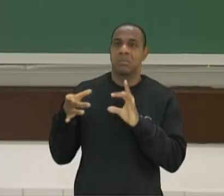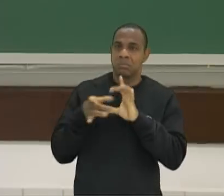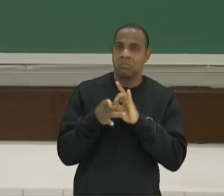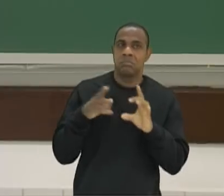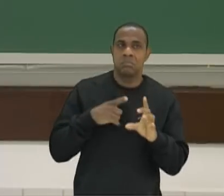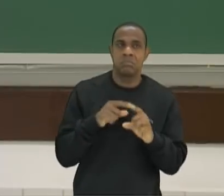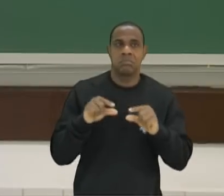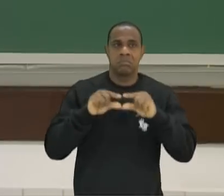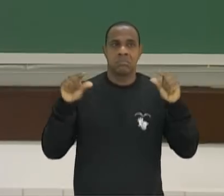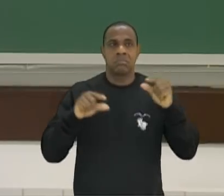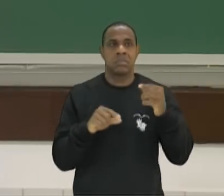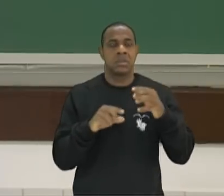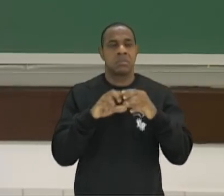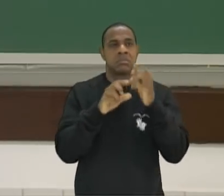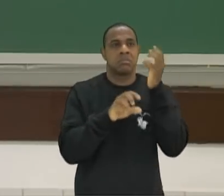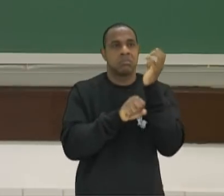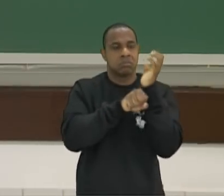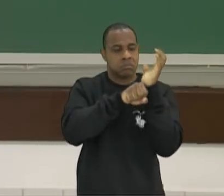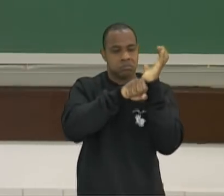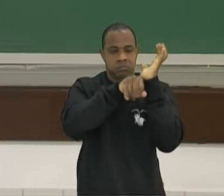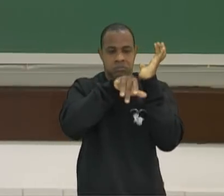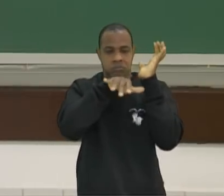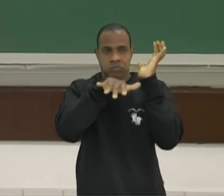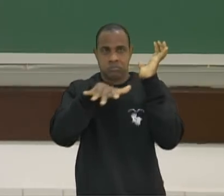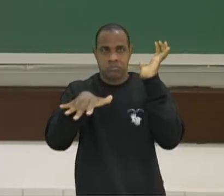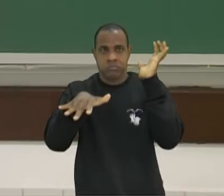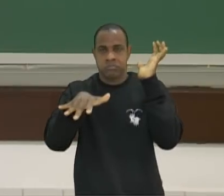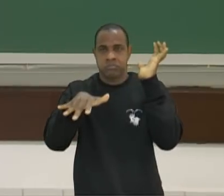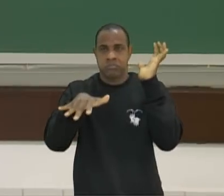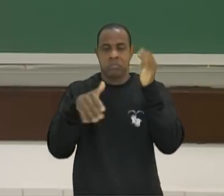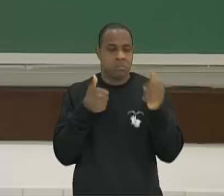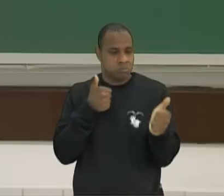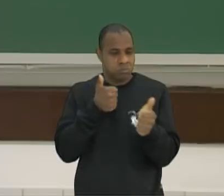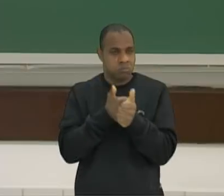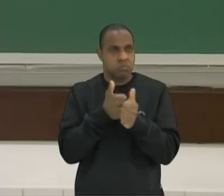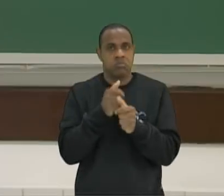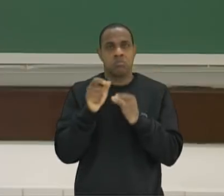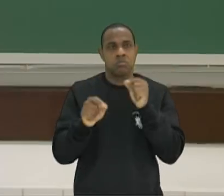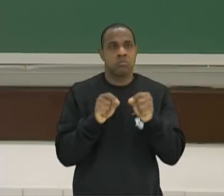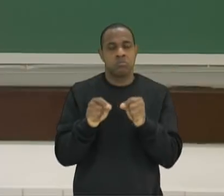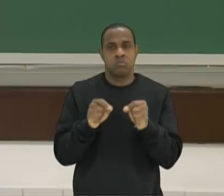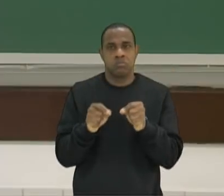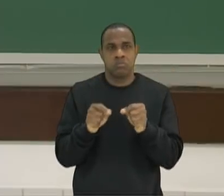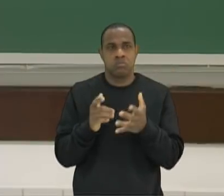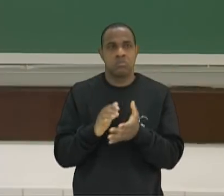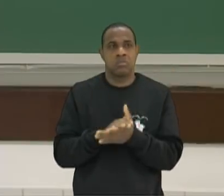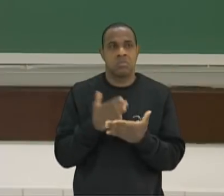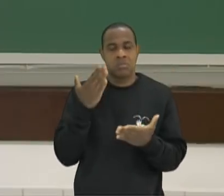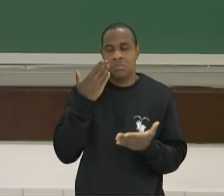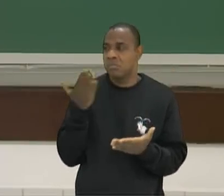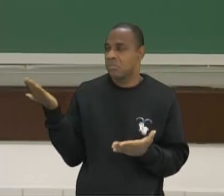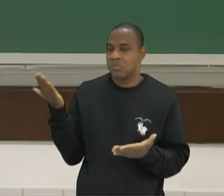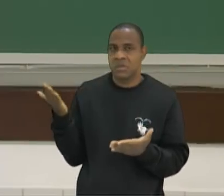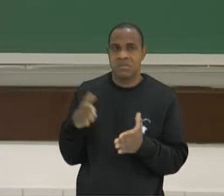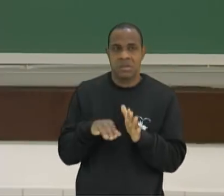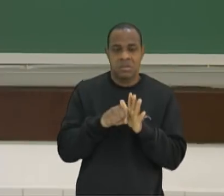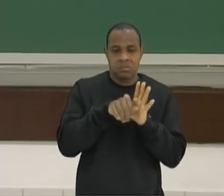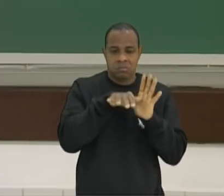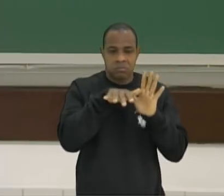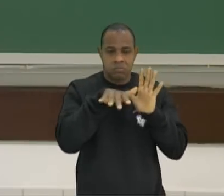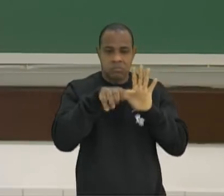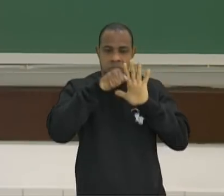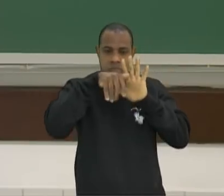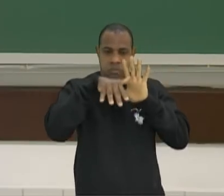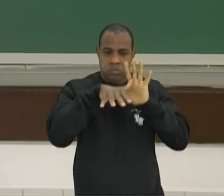temos. Essa frente de onda, comparado com a próxima simulação, vamos dizer assim, que venha na sequência,